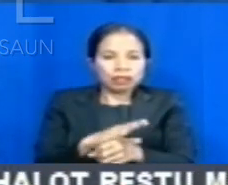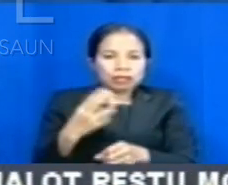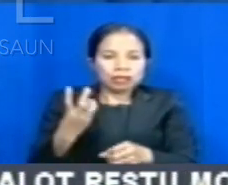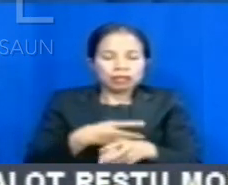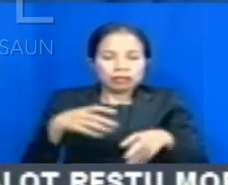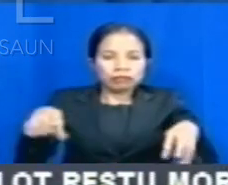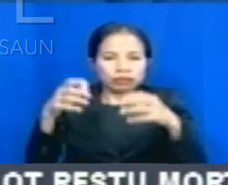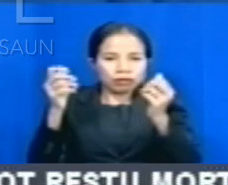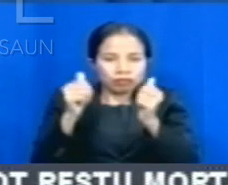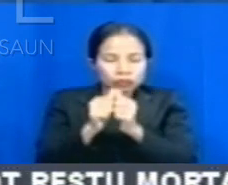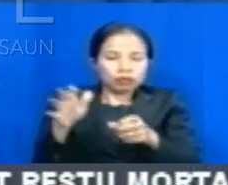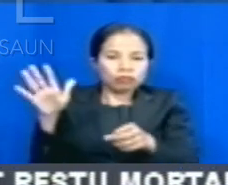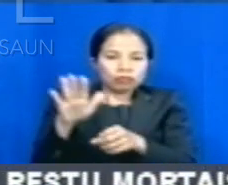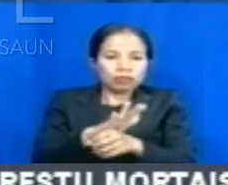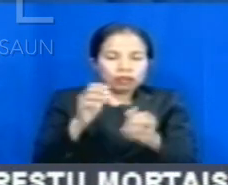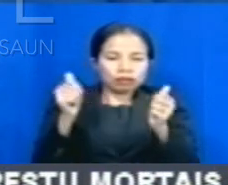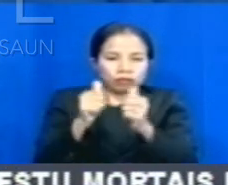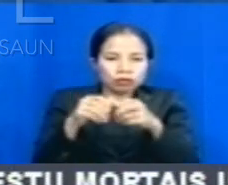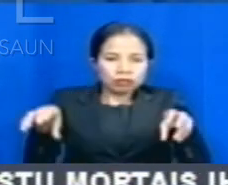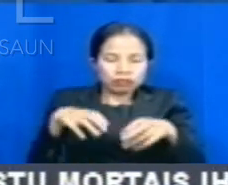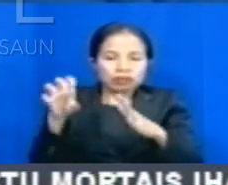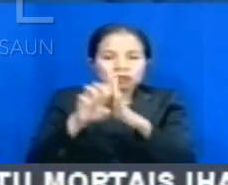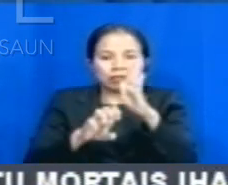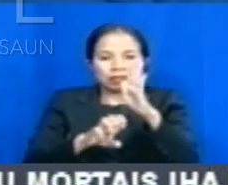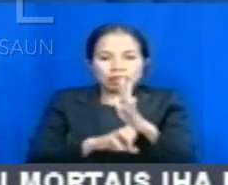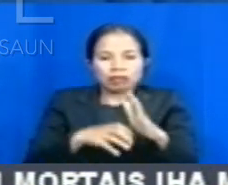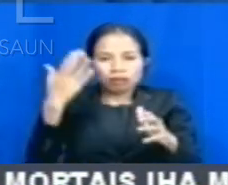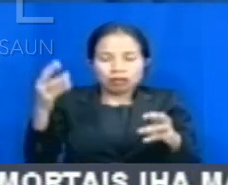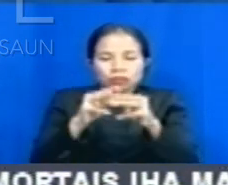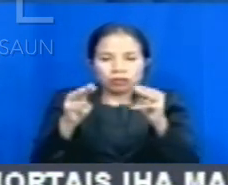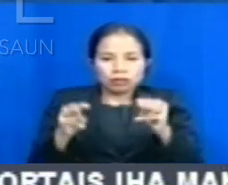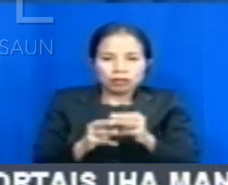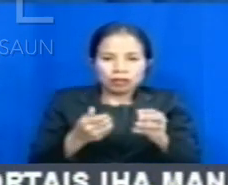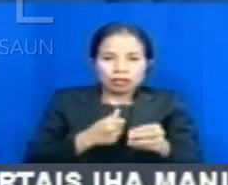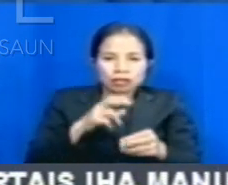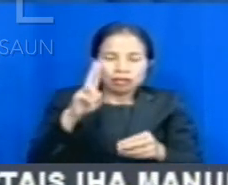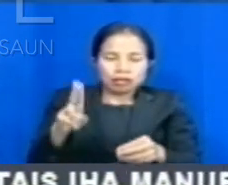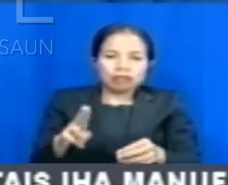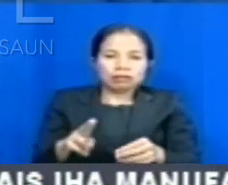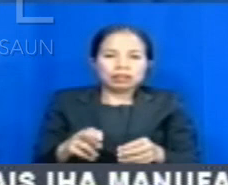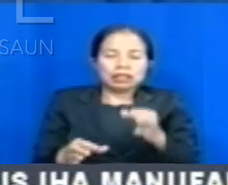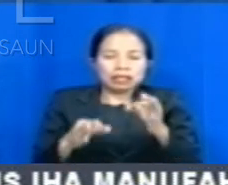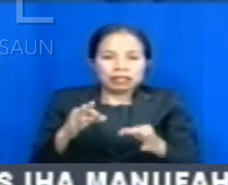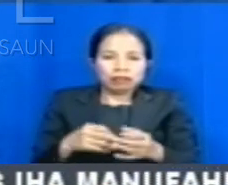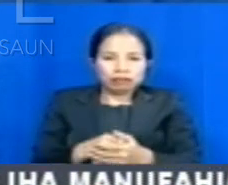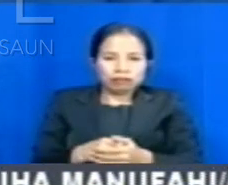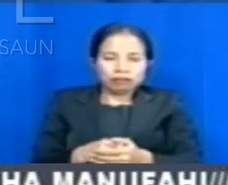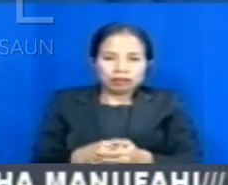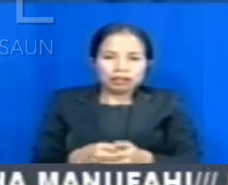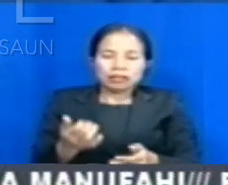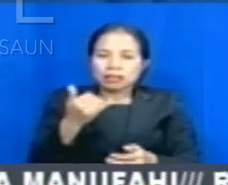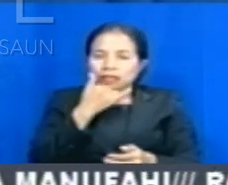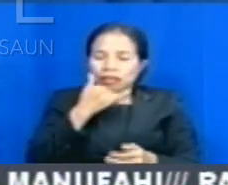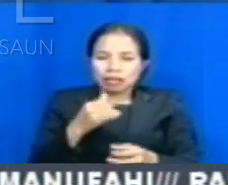serviço muito, completa a malo e a serviço Estado e a município de Aileu, que é a Ero Ruma, e a Falhança Ruma,